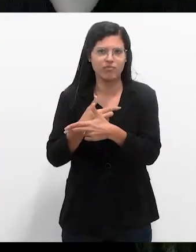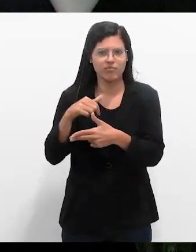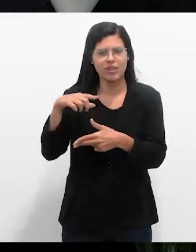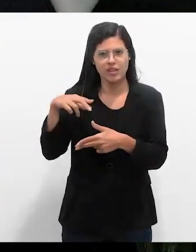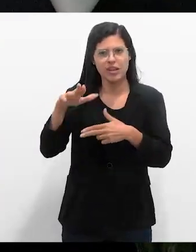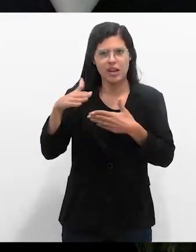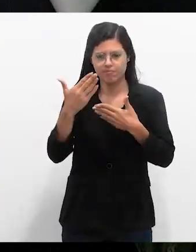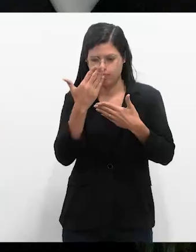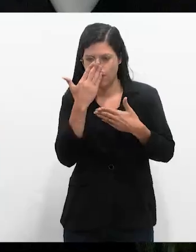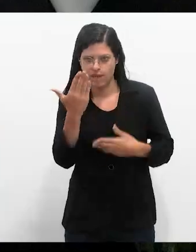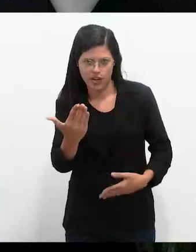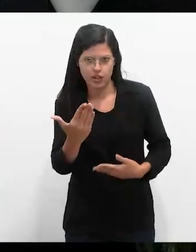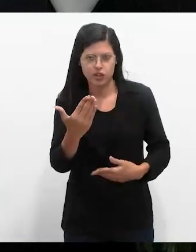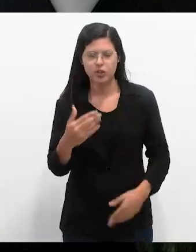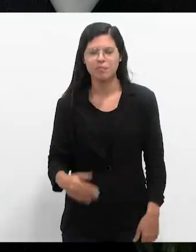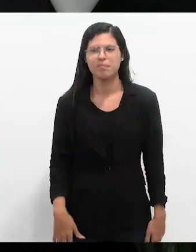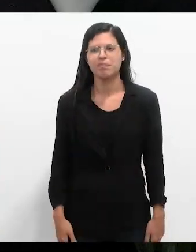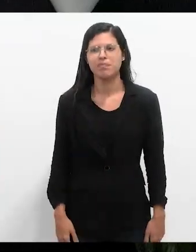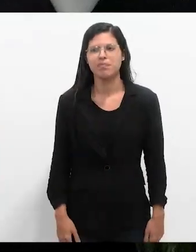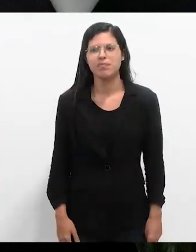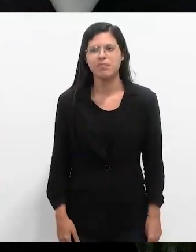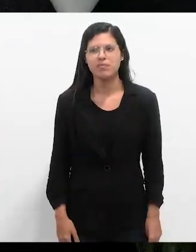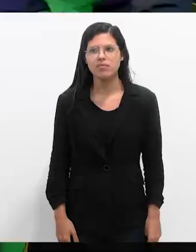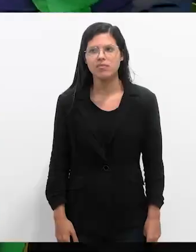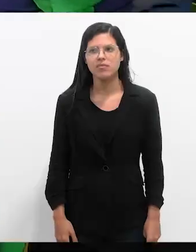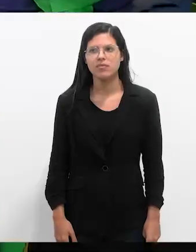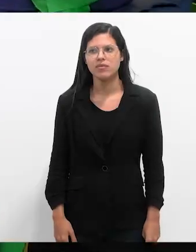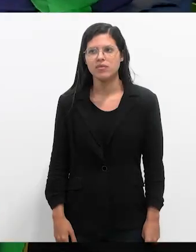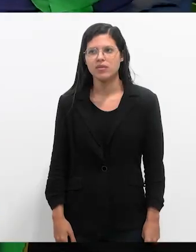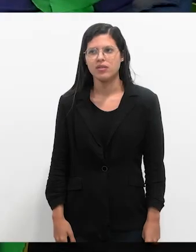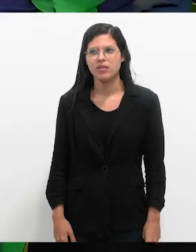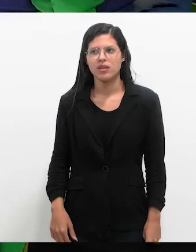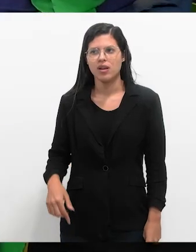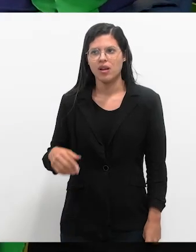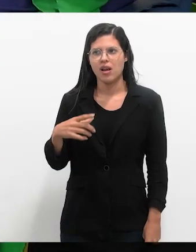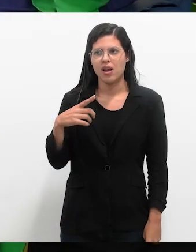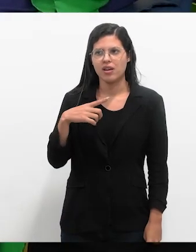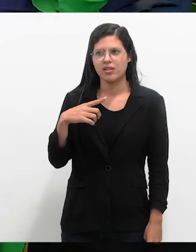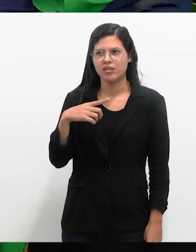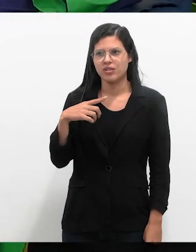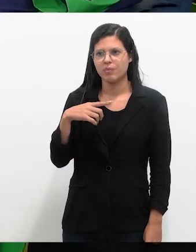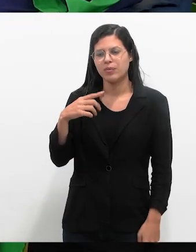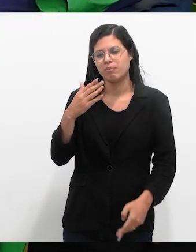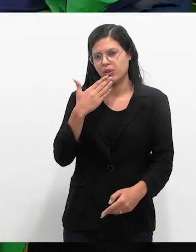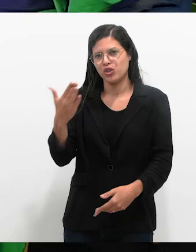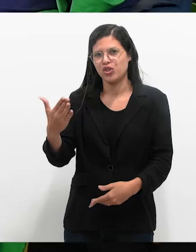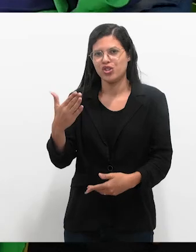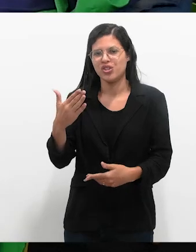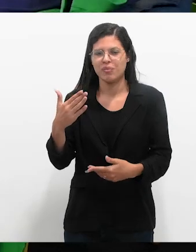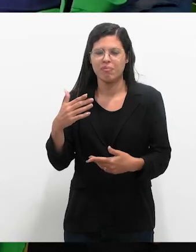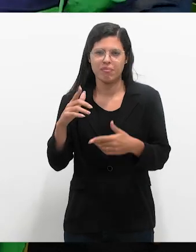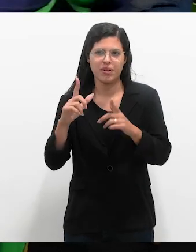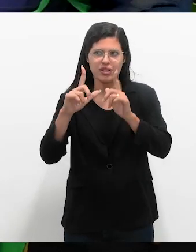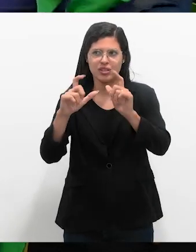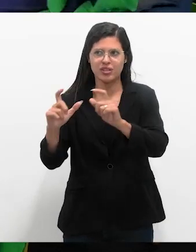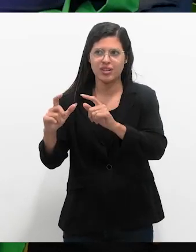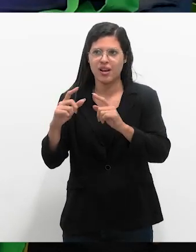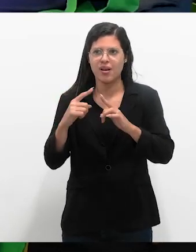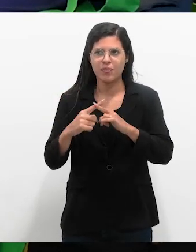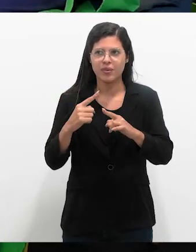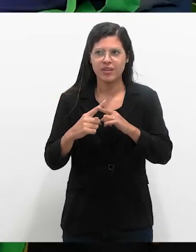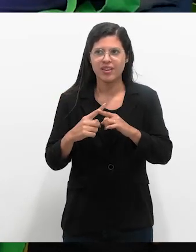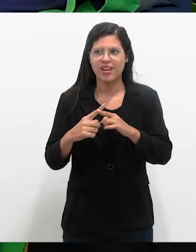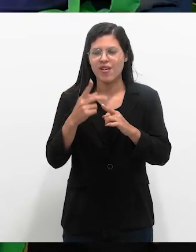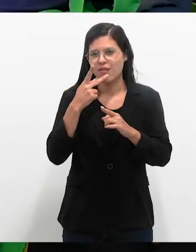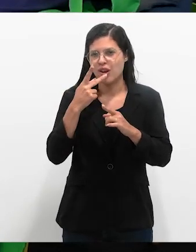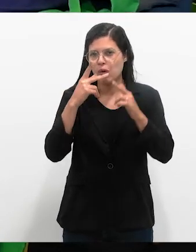Cristo, né? Foi um perrengue para tirar aquele homem que segura o chapéu, porque sim, eu dizia para ele, com o chapéu não vai,